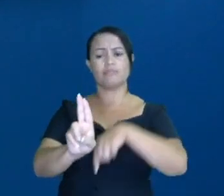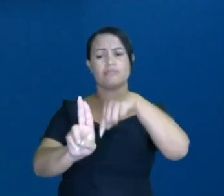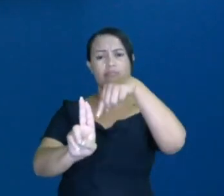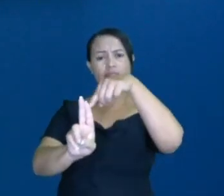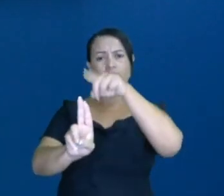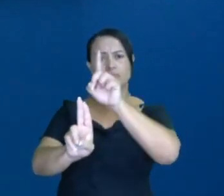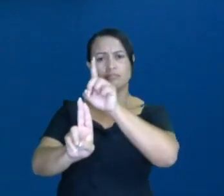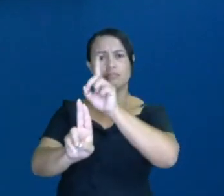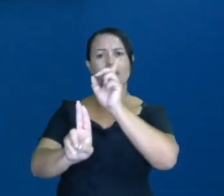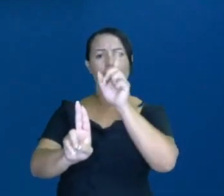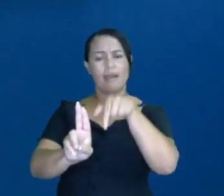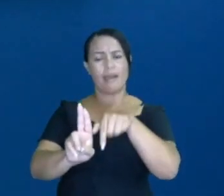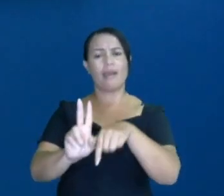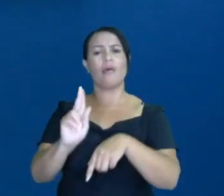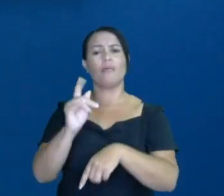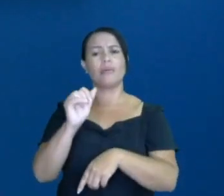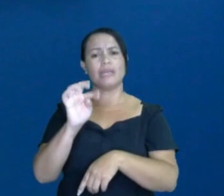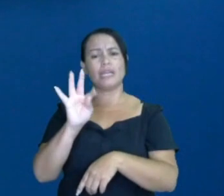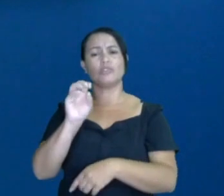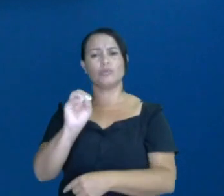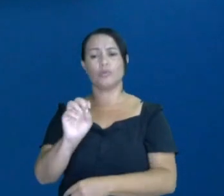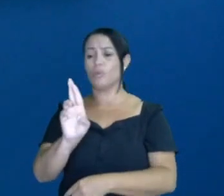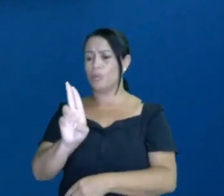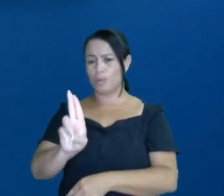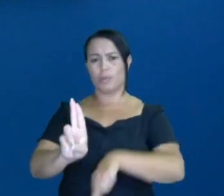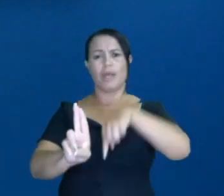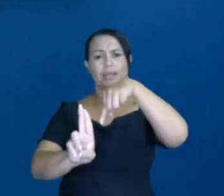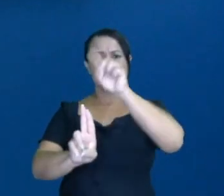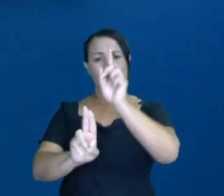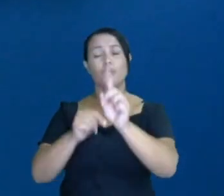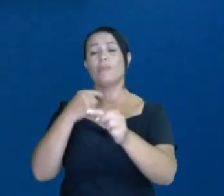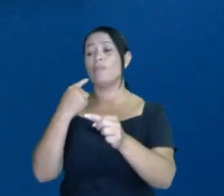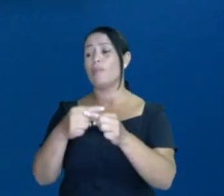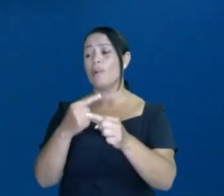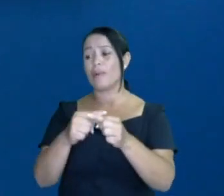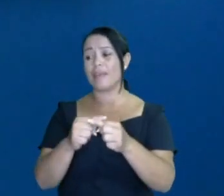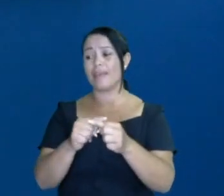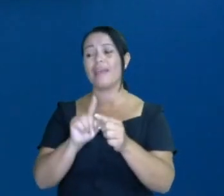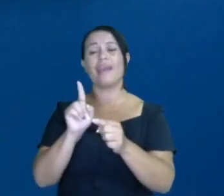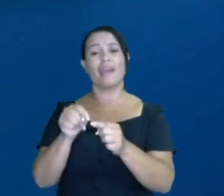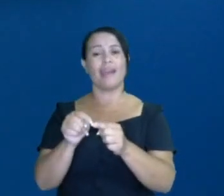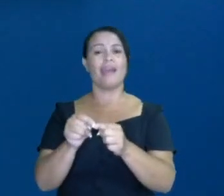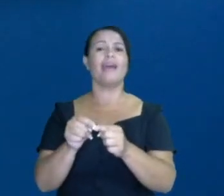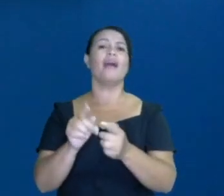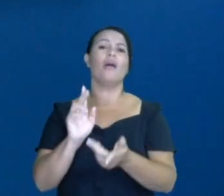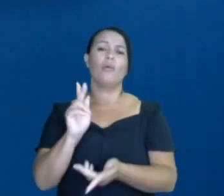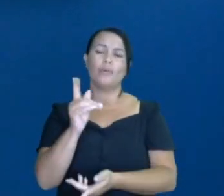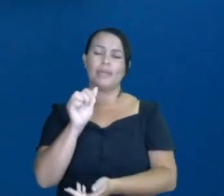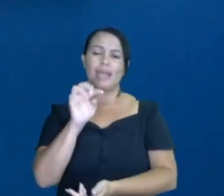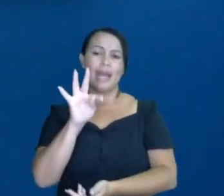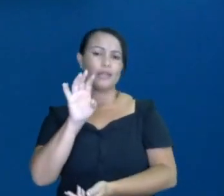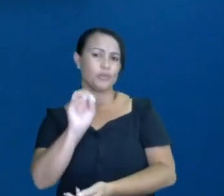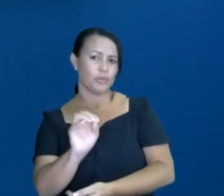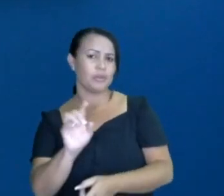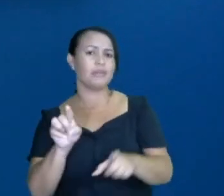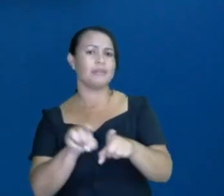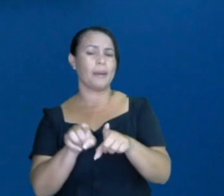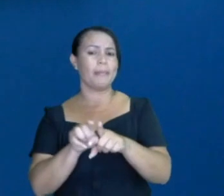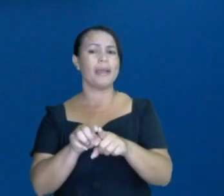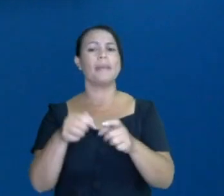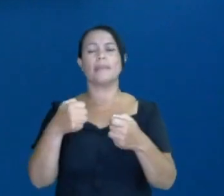ba-u. U é acentuado, porque se formou um hiato e